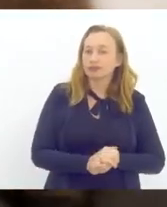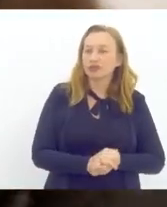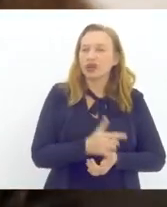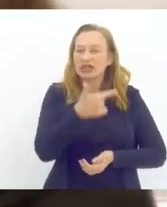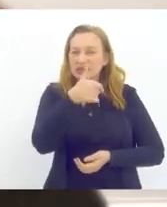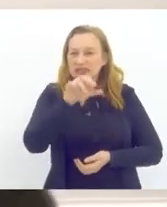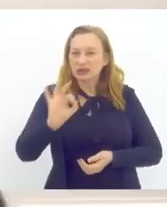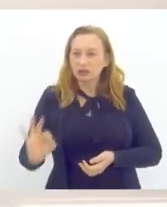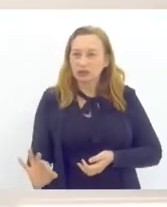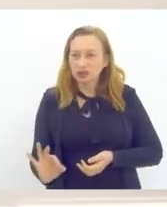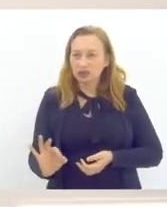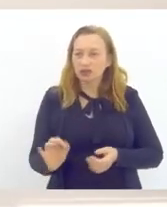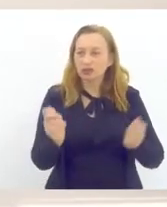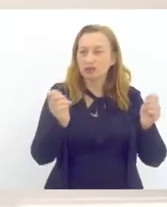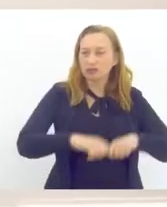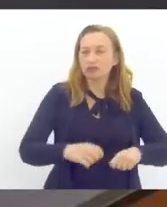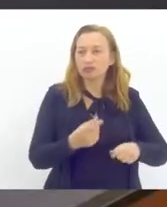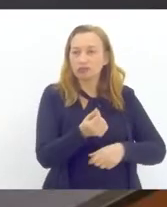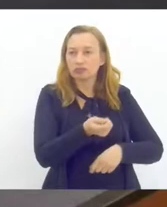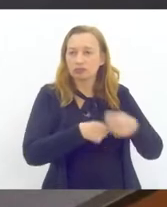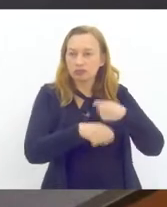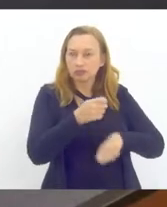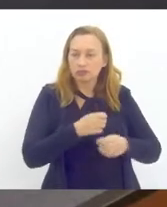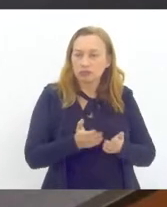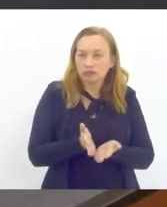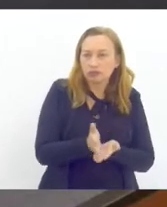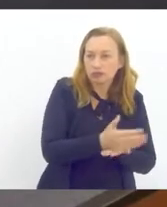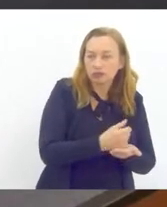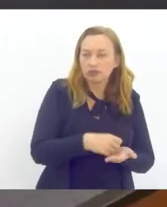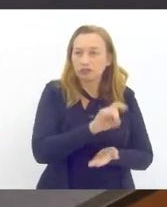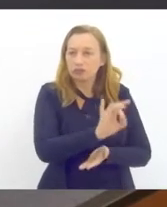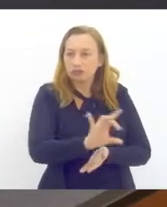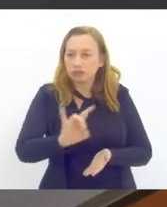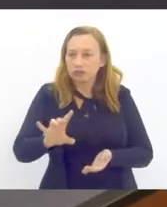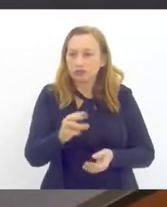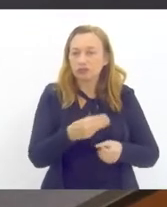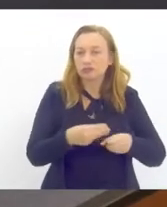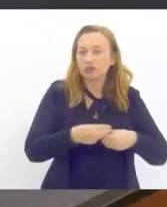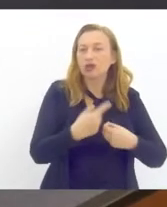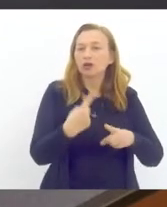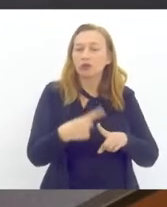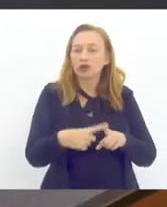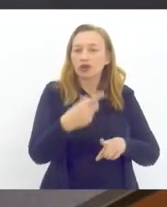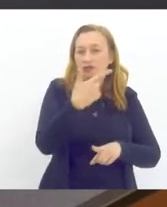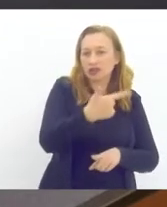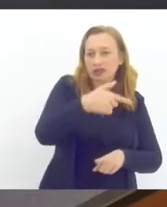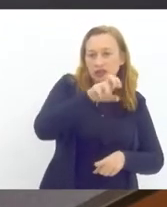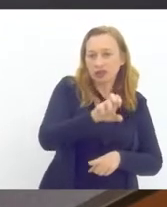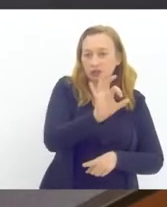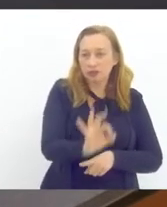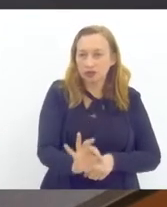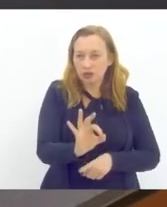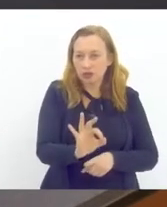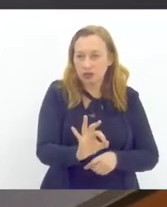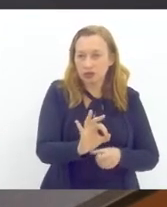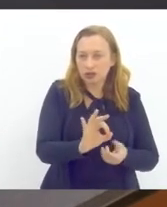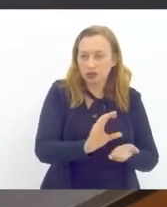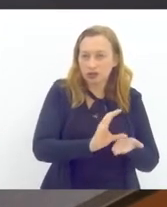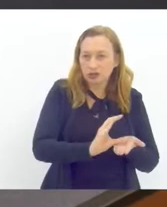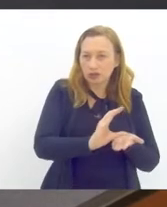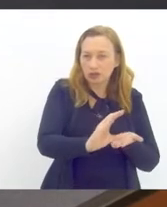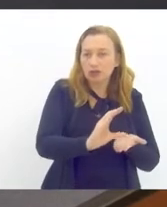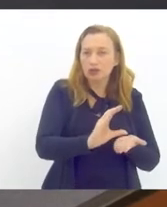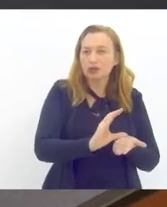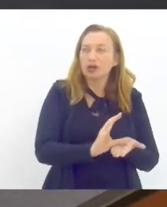de acordo com a capacidade econômica e de arrecadação de cada município? É porque 25% ficam para serem destinados no sentido